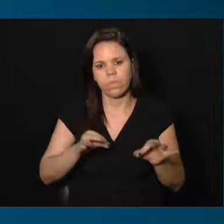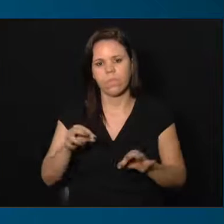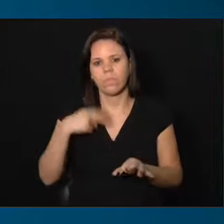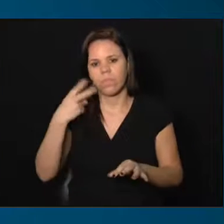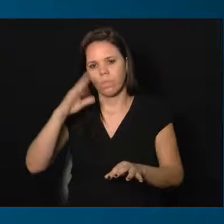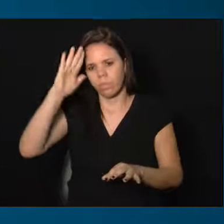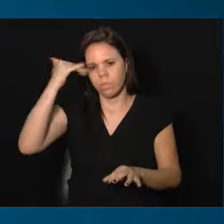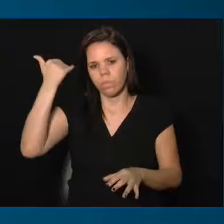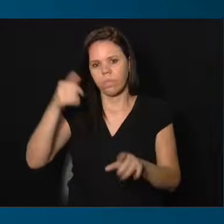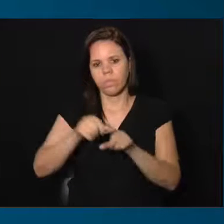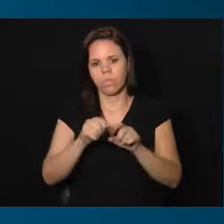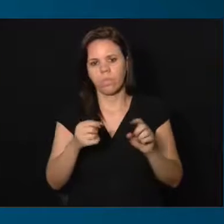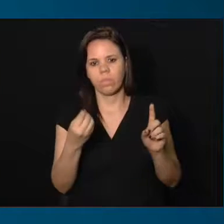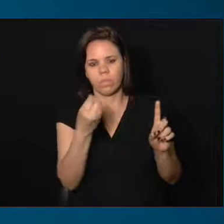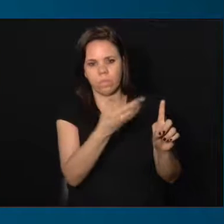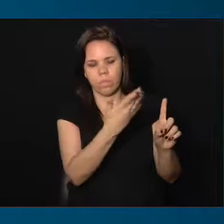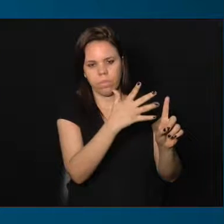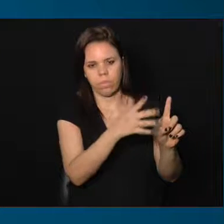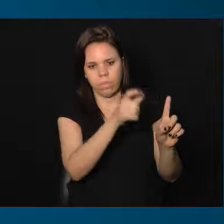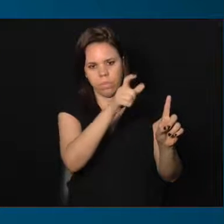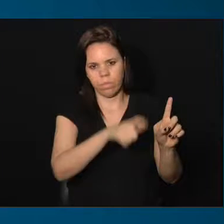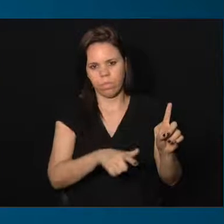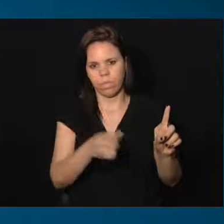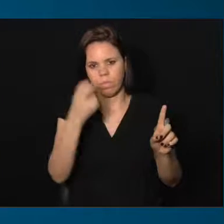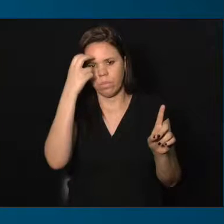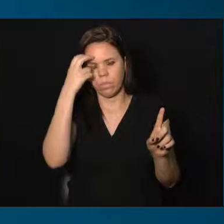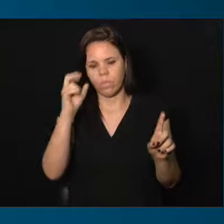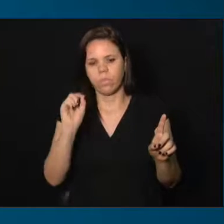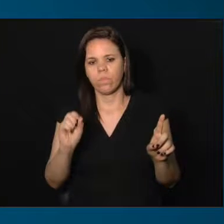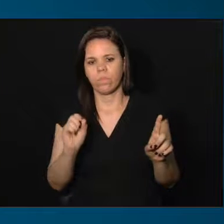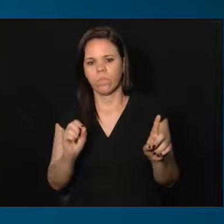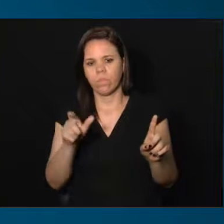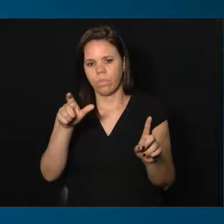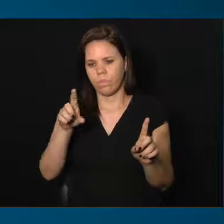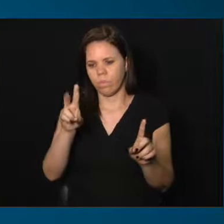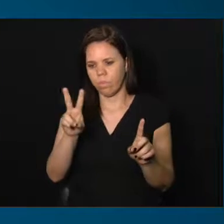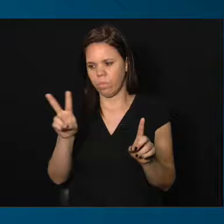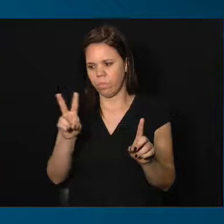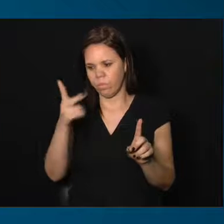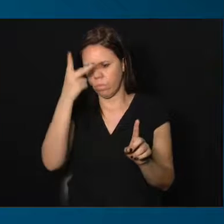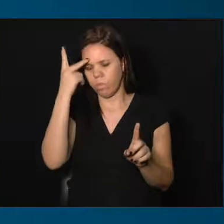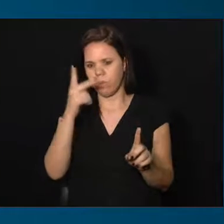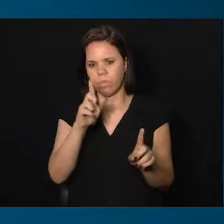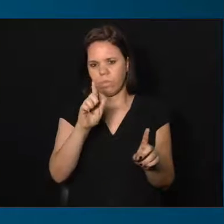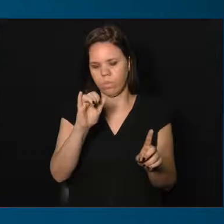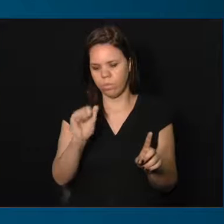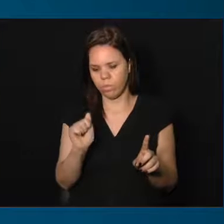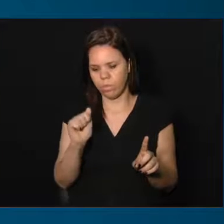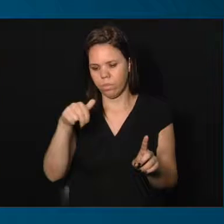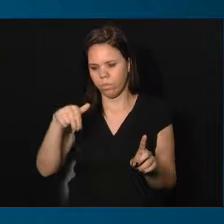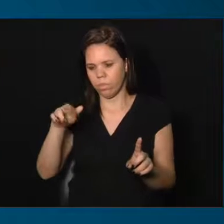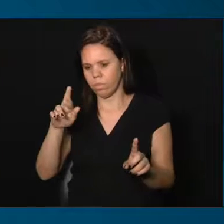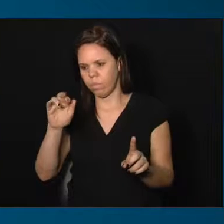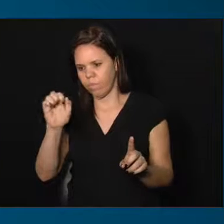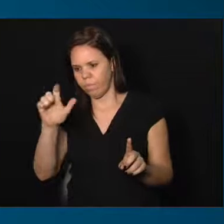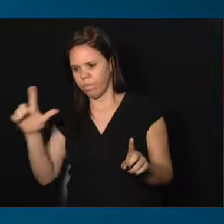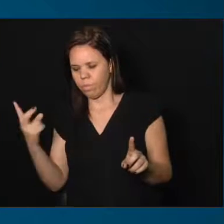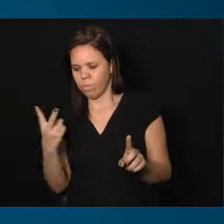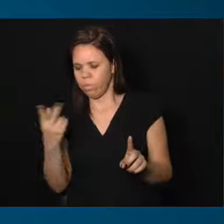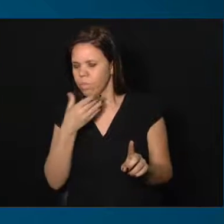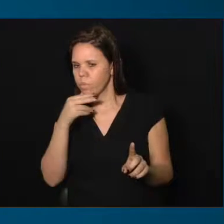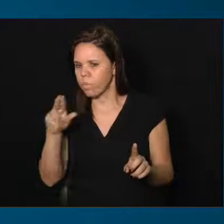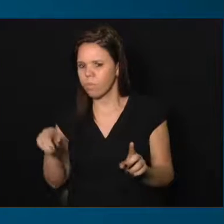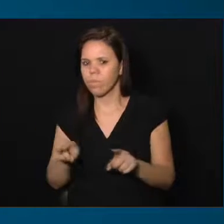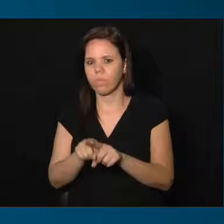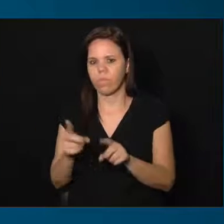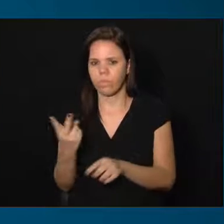que concede o diploma de mérito cultural Guilherme de Almeida à dupla Jean Lucas e Rafael. Os homenageados são irmãos e